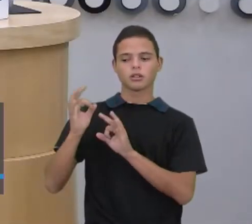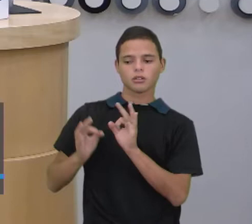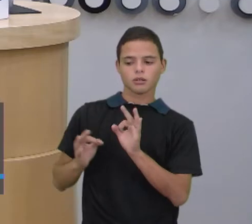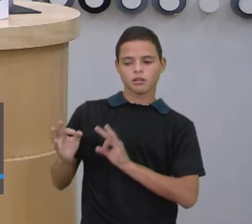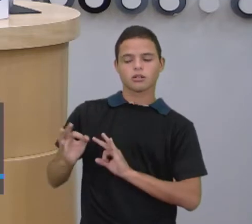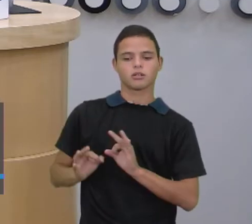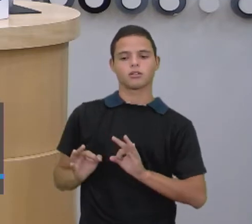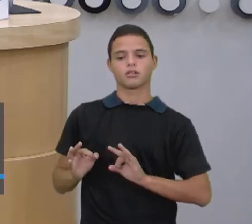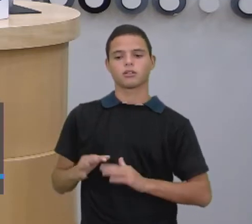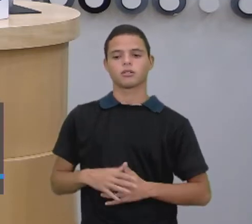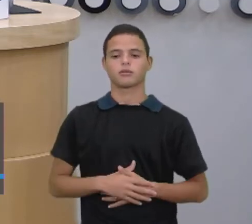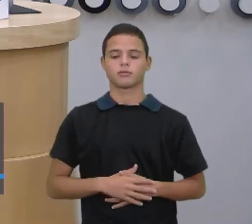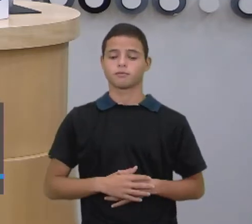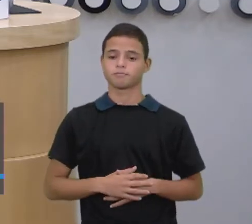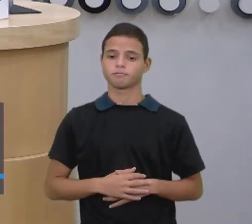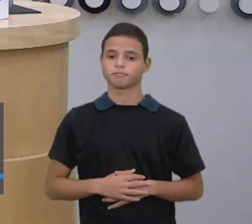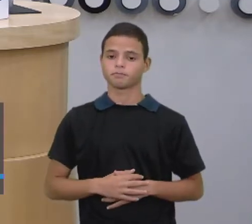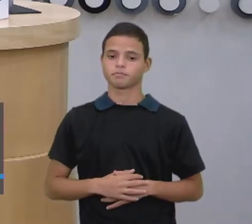né?